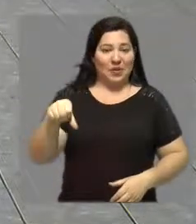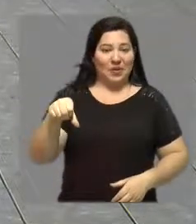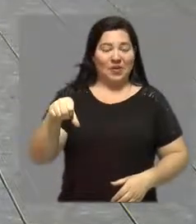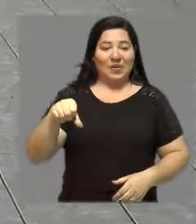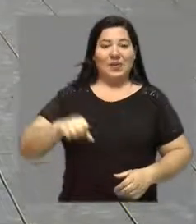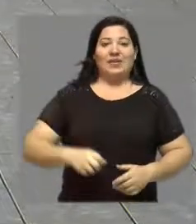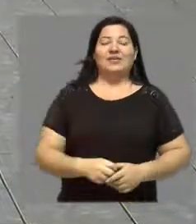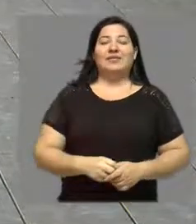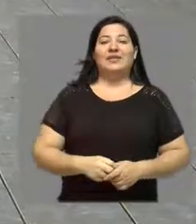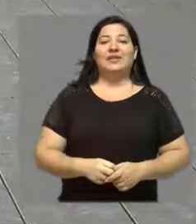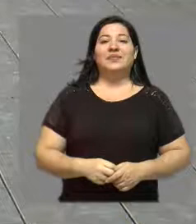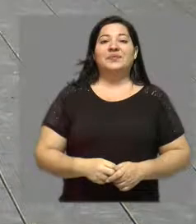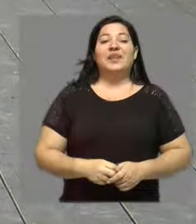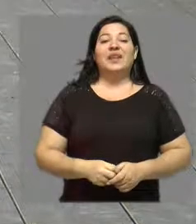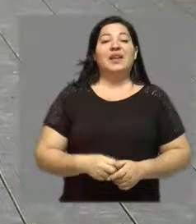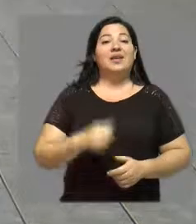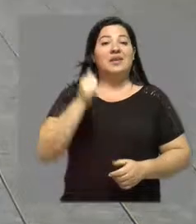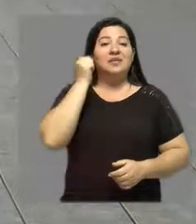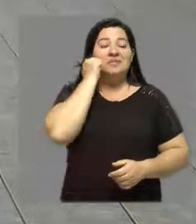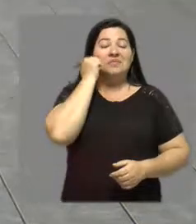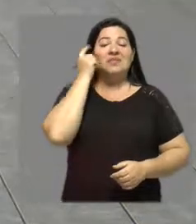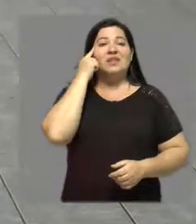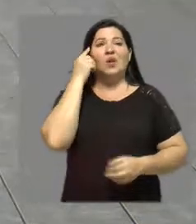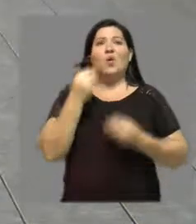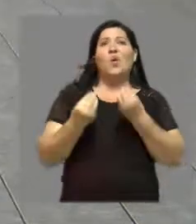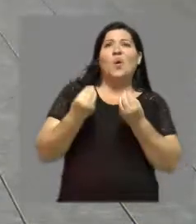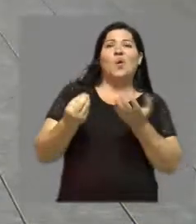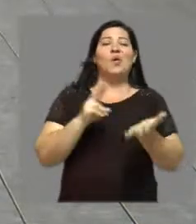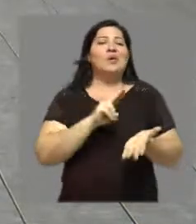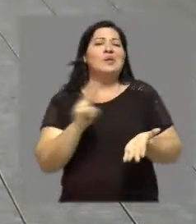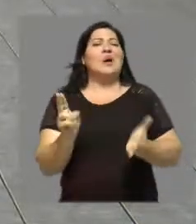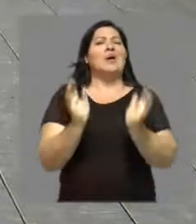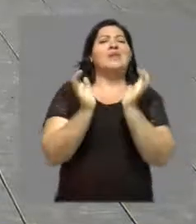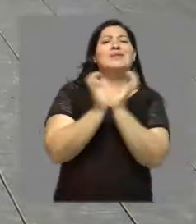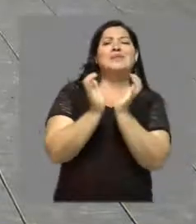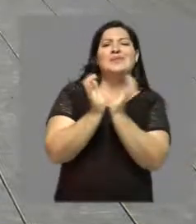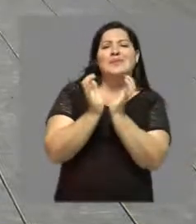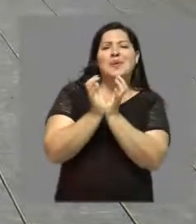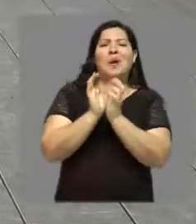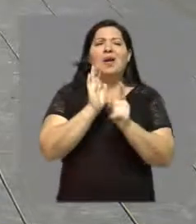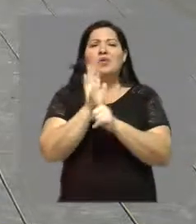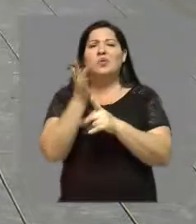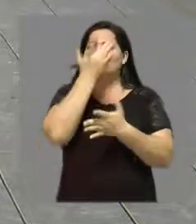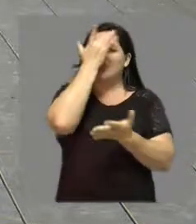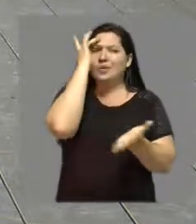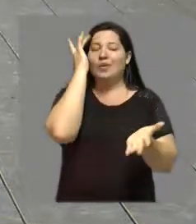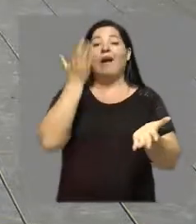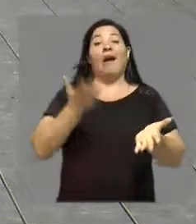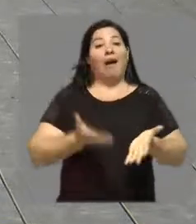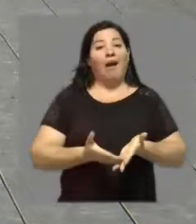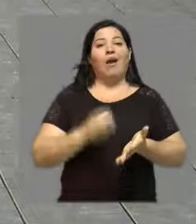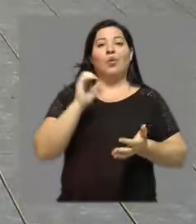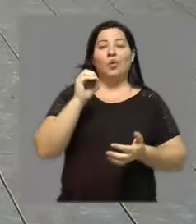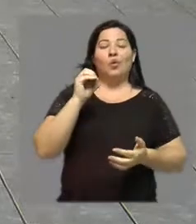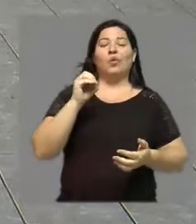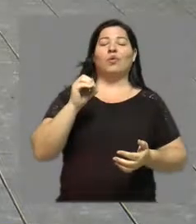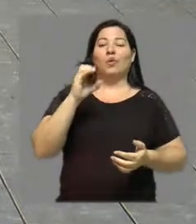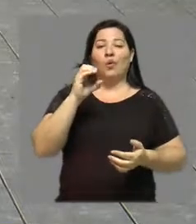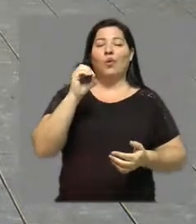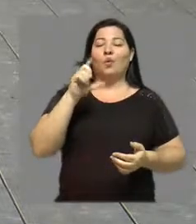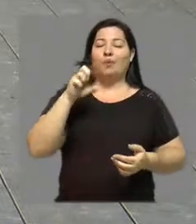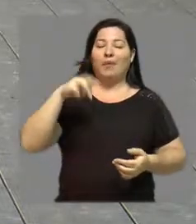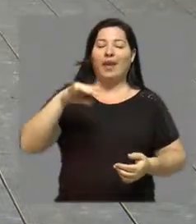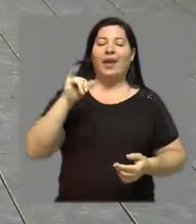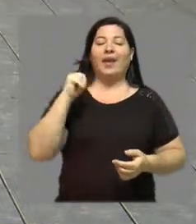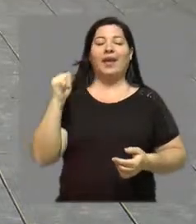1989, e aí ela, pensando em como chamar esse grupo assistencial, ela pensou em colmeia por causa